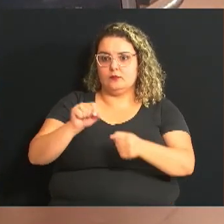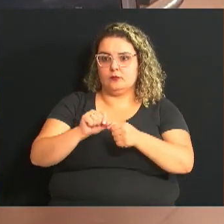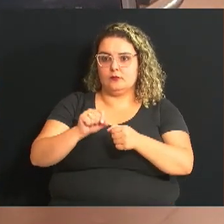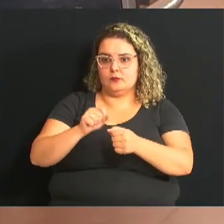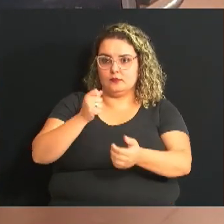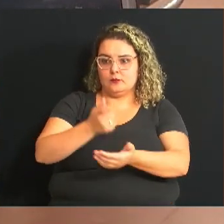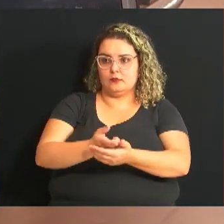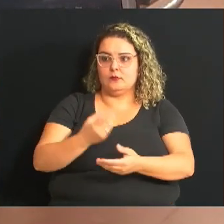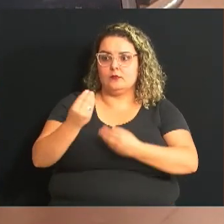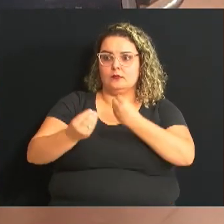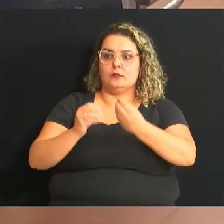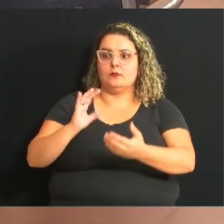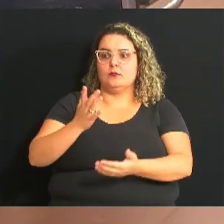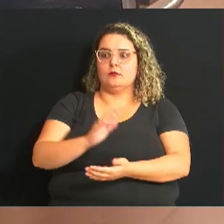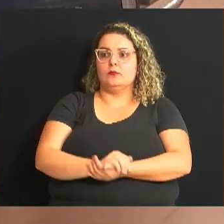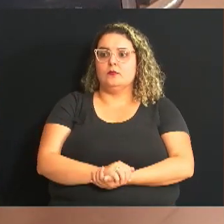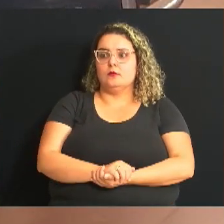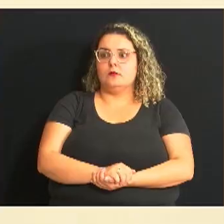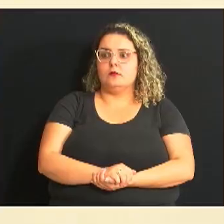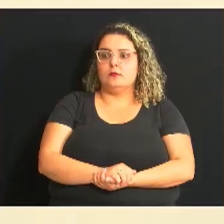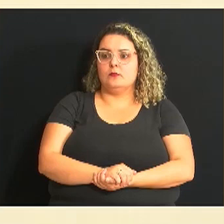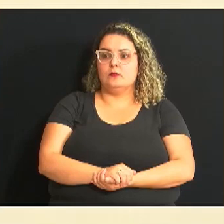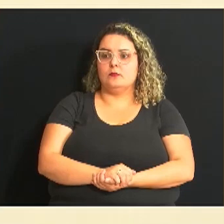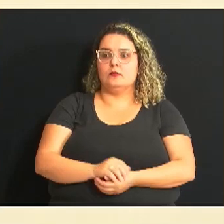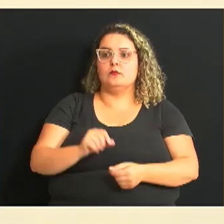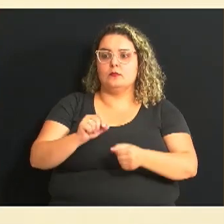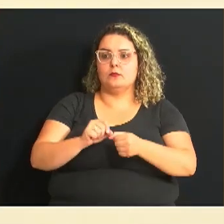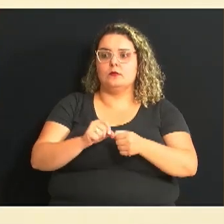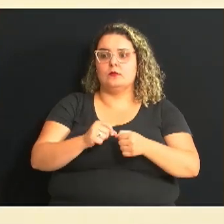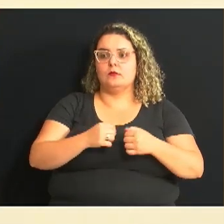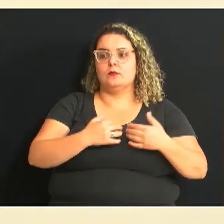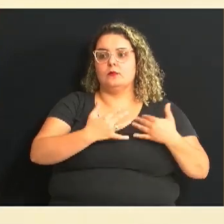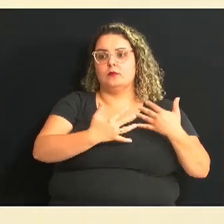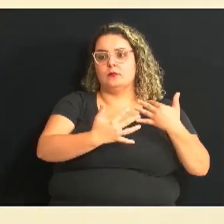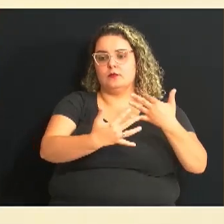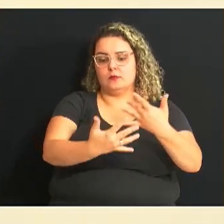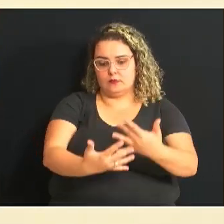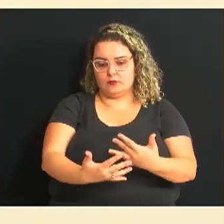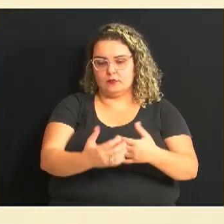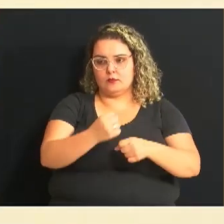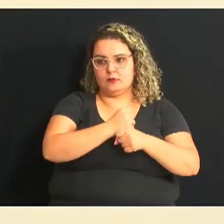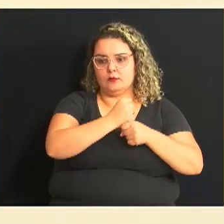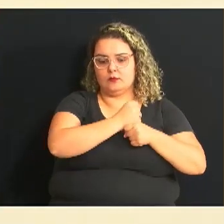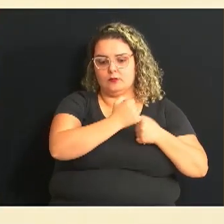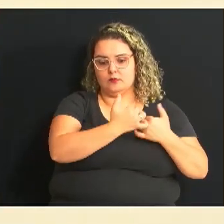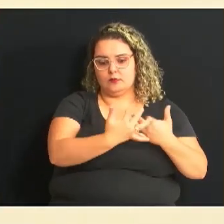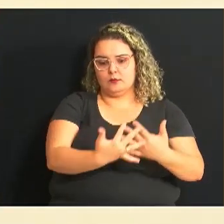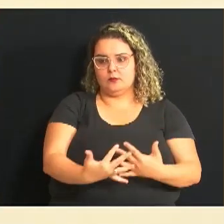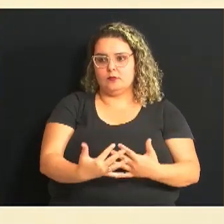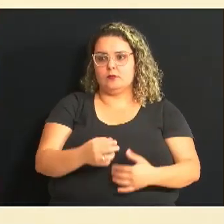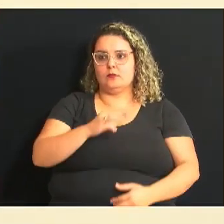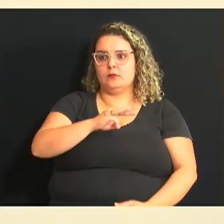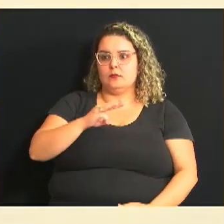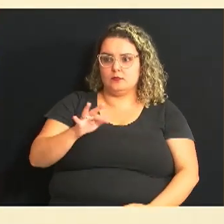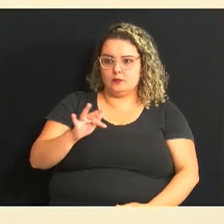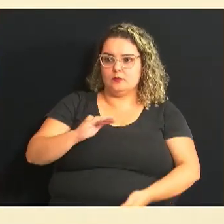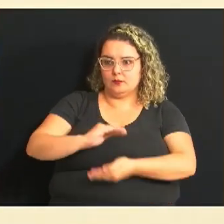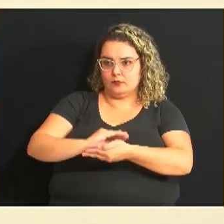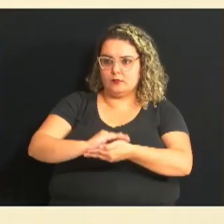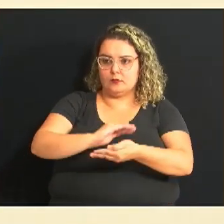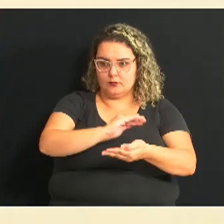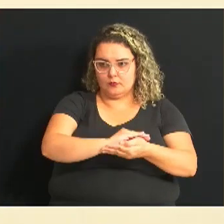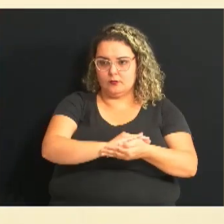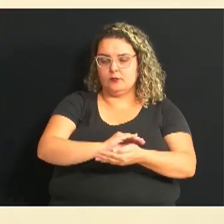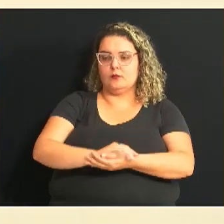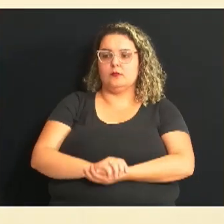Como funciona? O que ela faz durante o ano calendário, direto no site do fundo ou na conta do fundo, né?